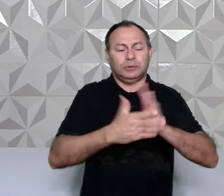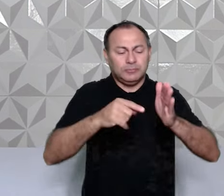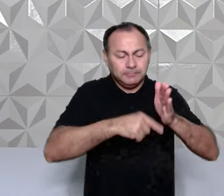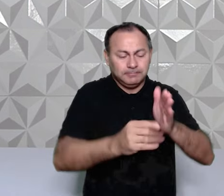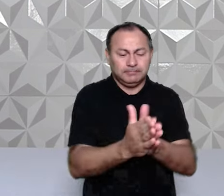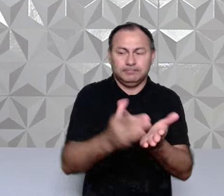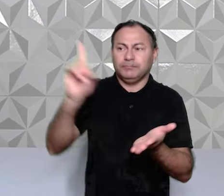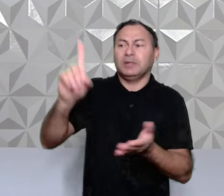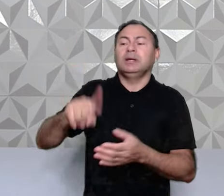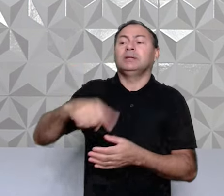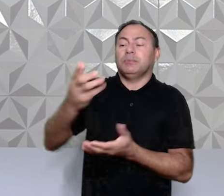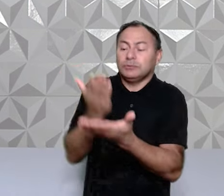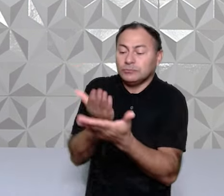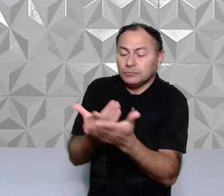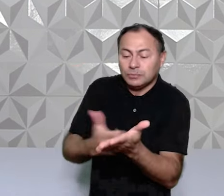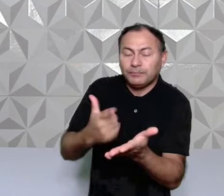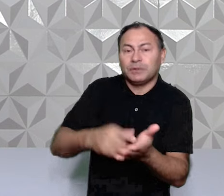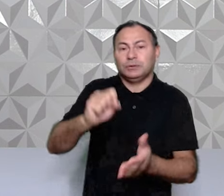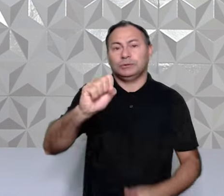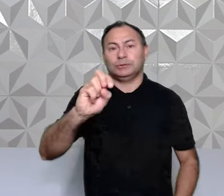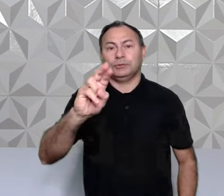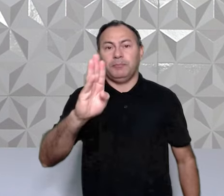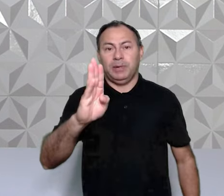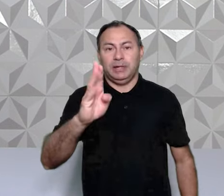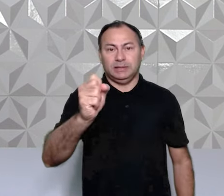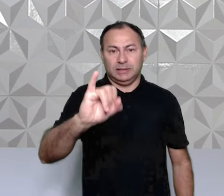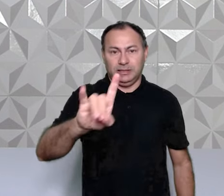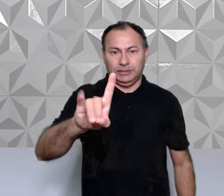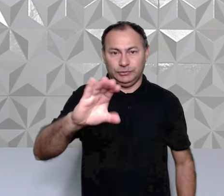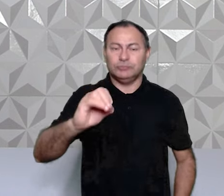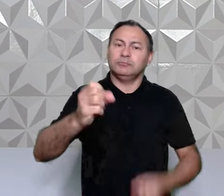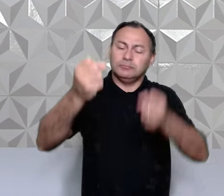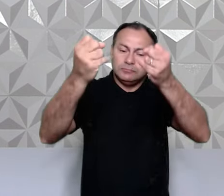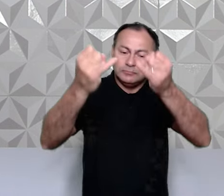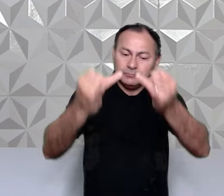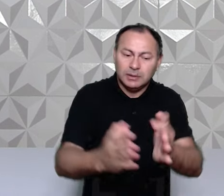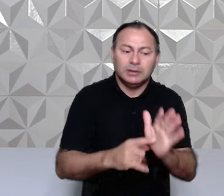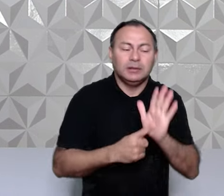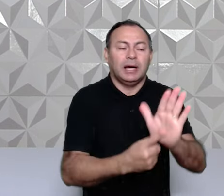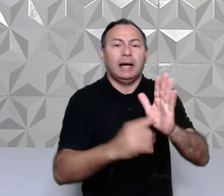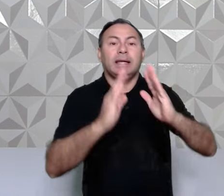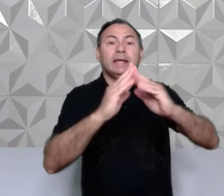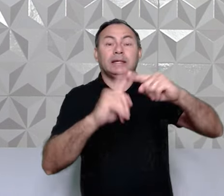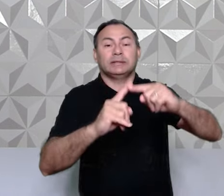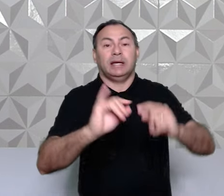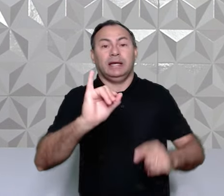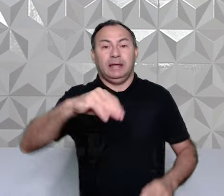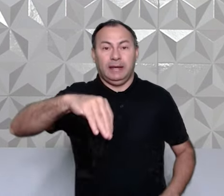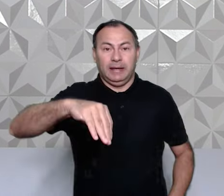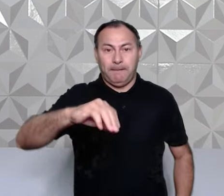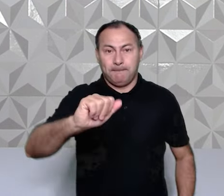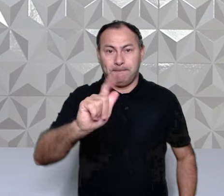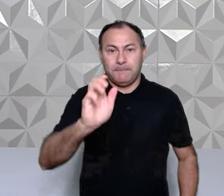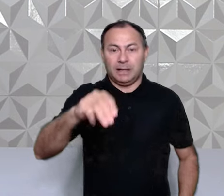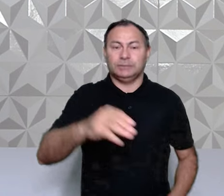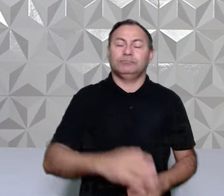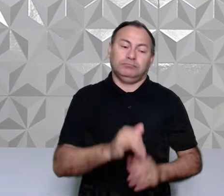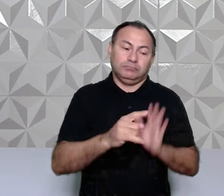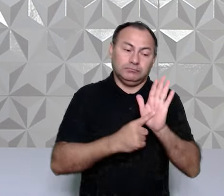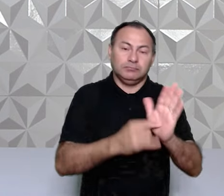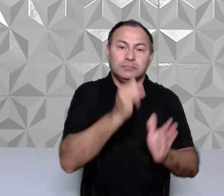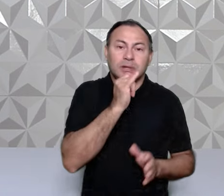vocês podem recorrer ao subsídio, porque o subsídio é uma explicação dessas imagens da Igreja a partir de